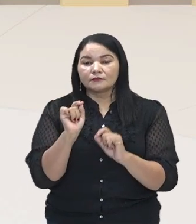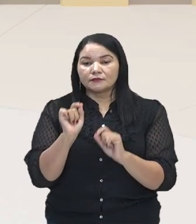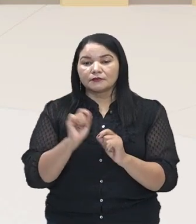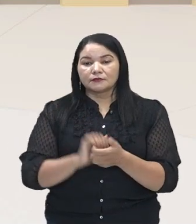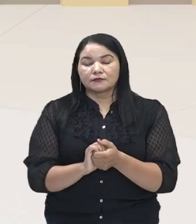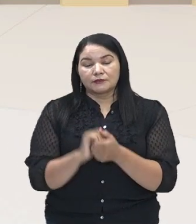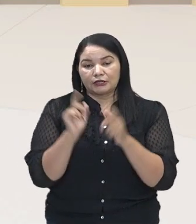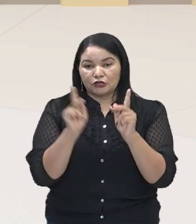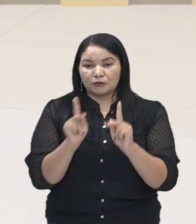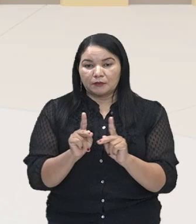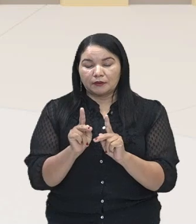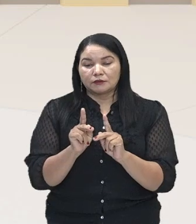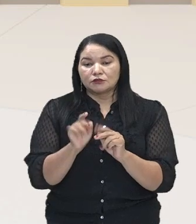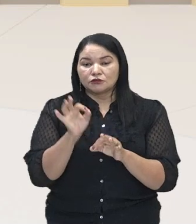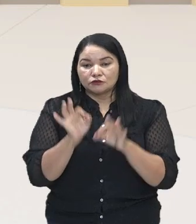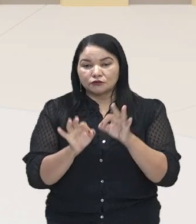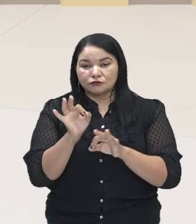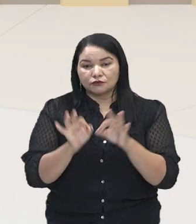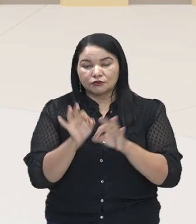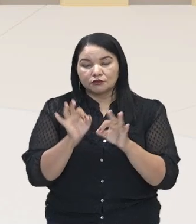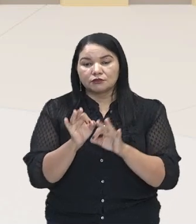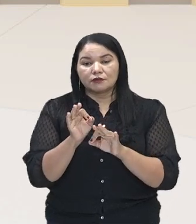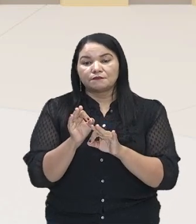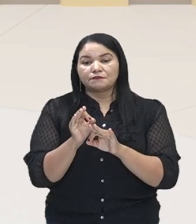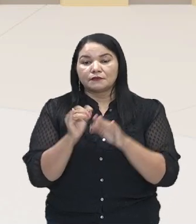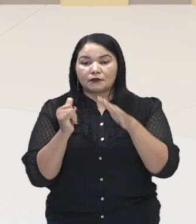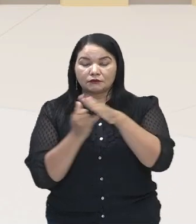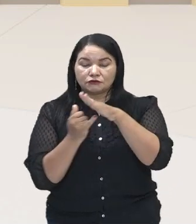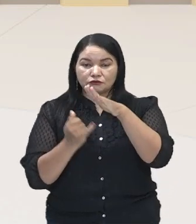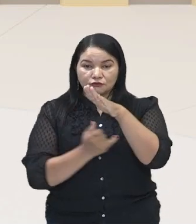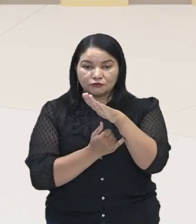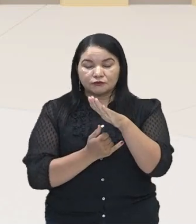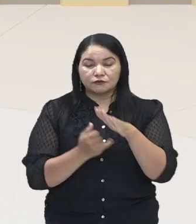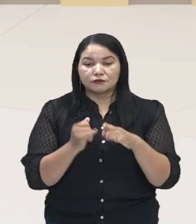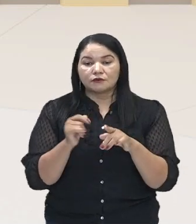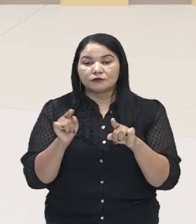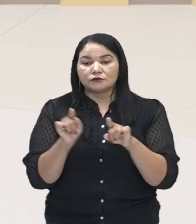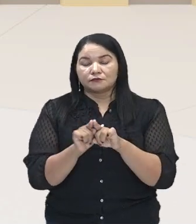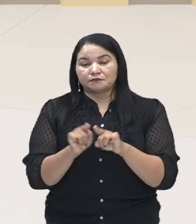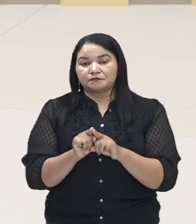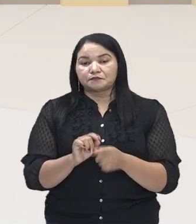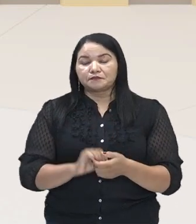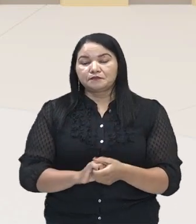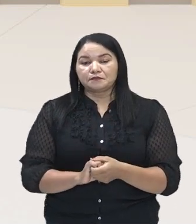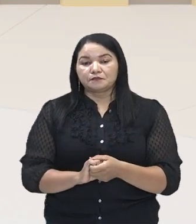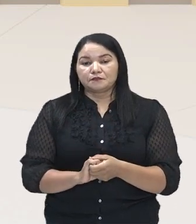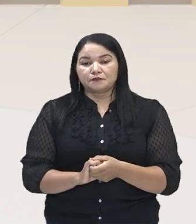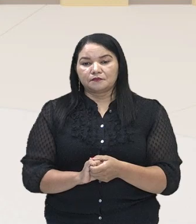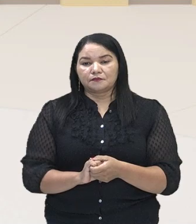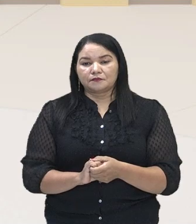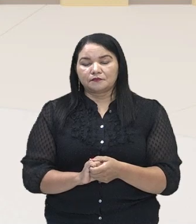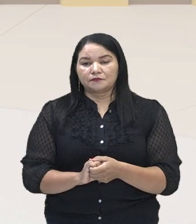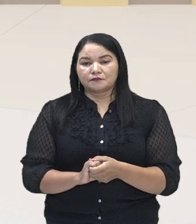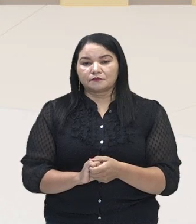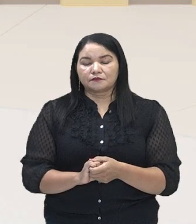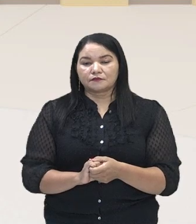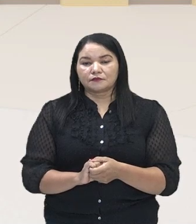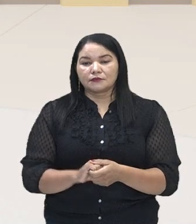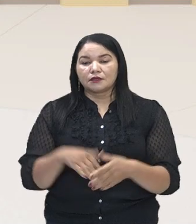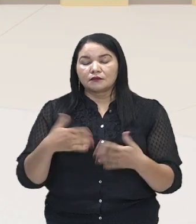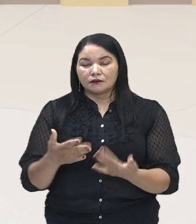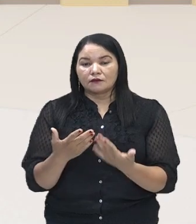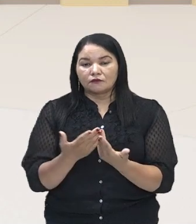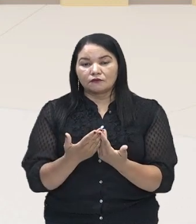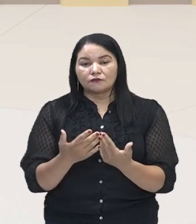paz, justiça e instituições eficazes. Então essa